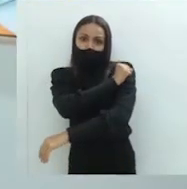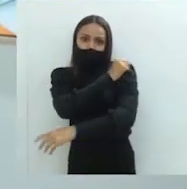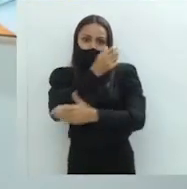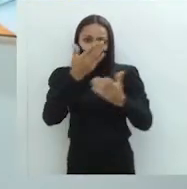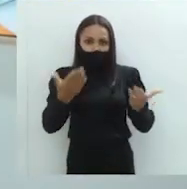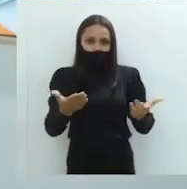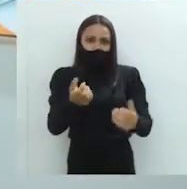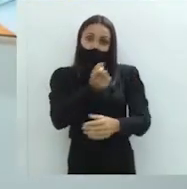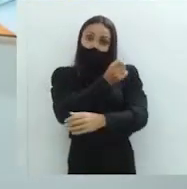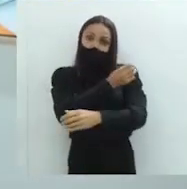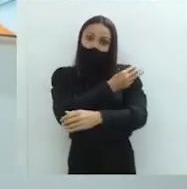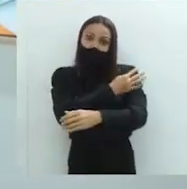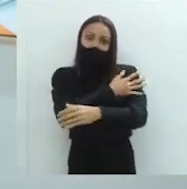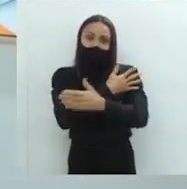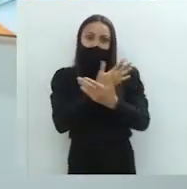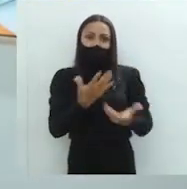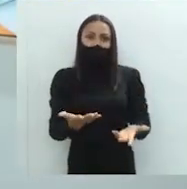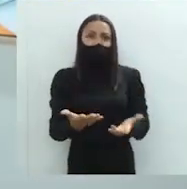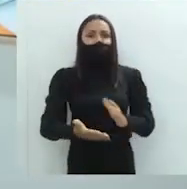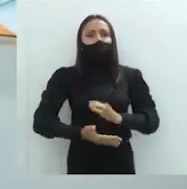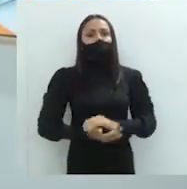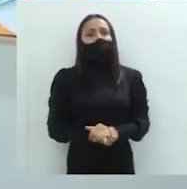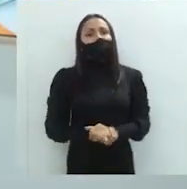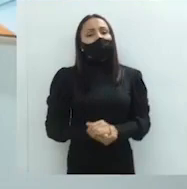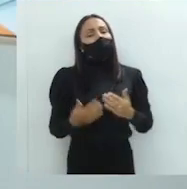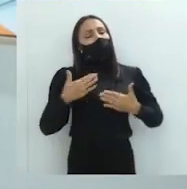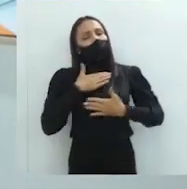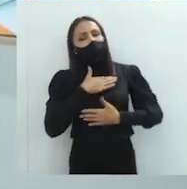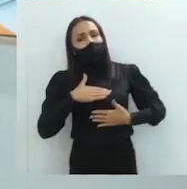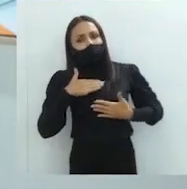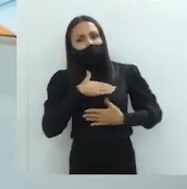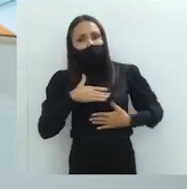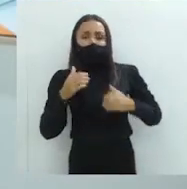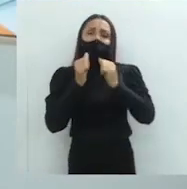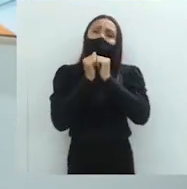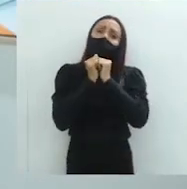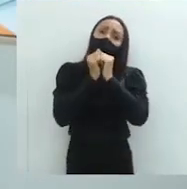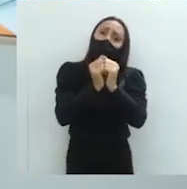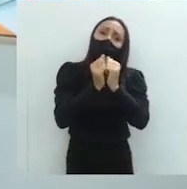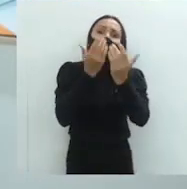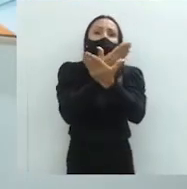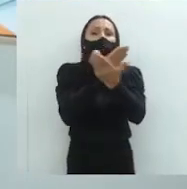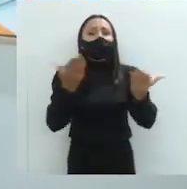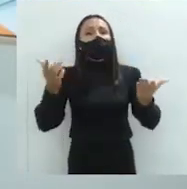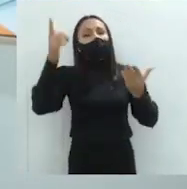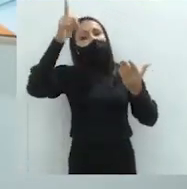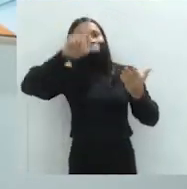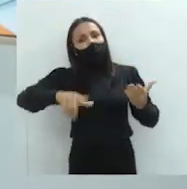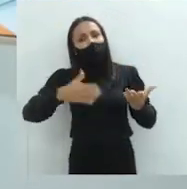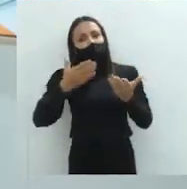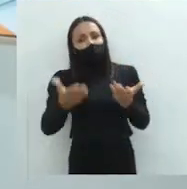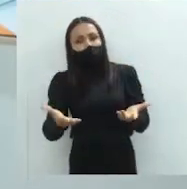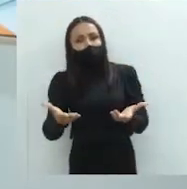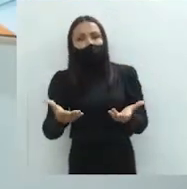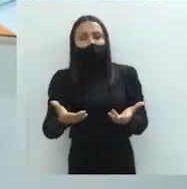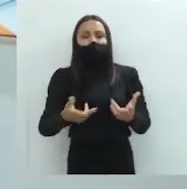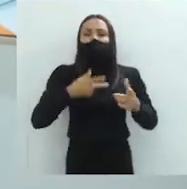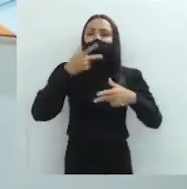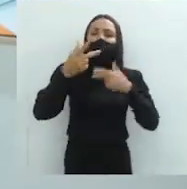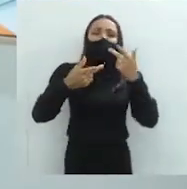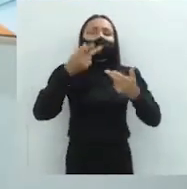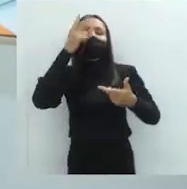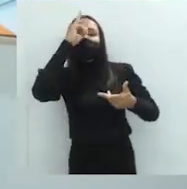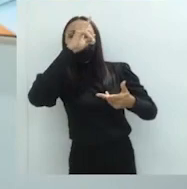ensino fundamental, é um enorme prazer estar com vocês novamente na nossa nave da história, é